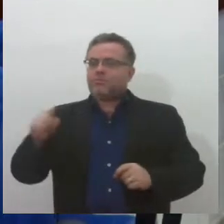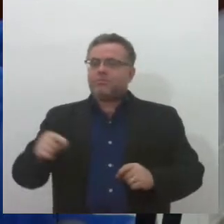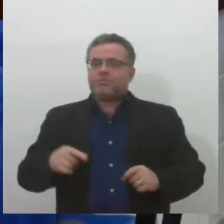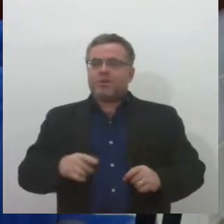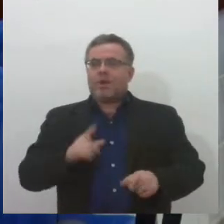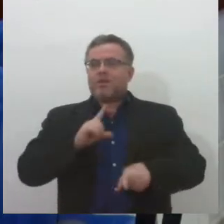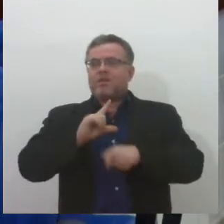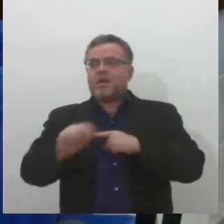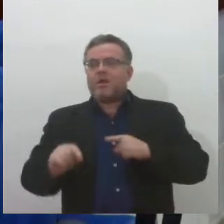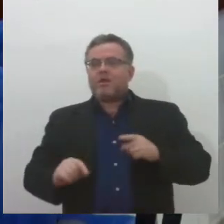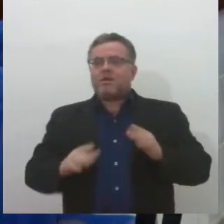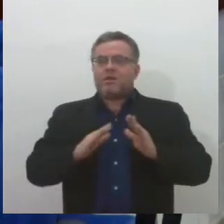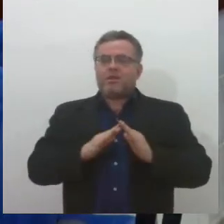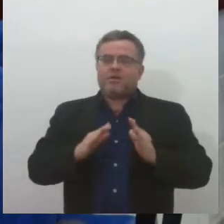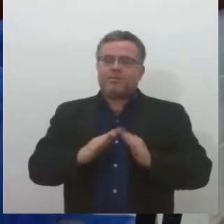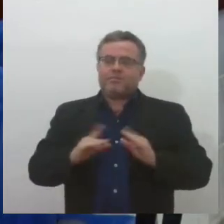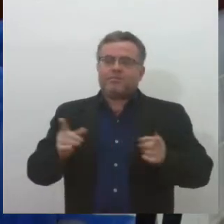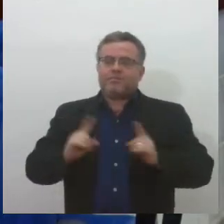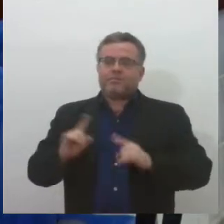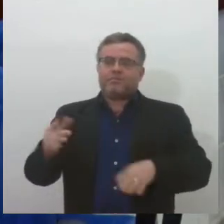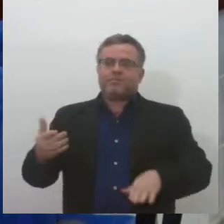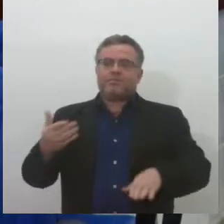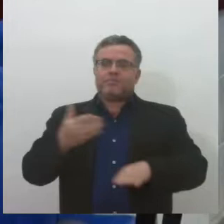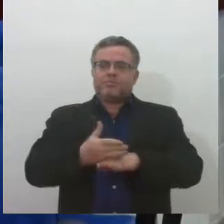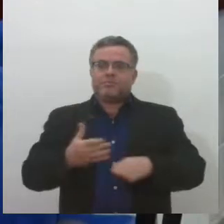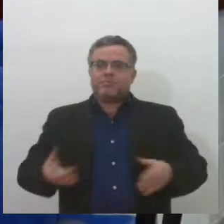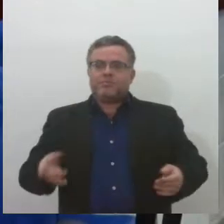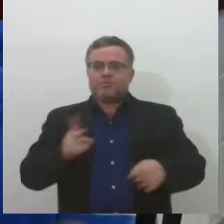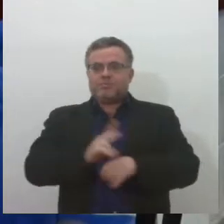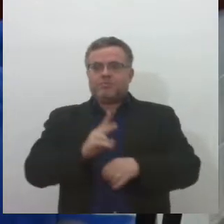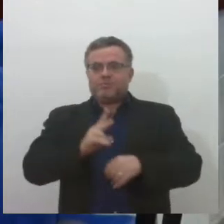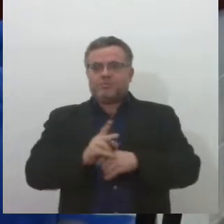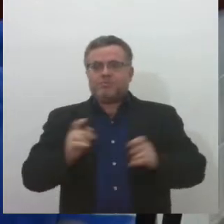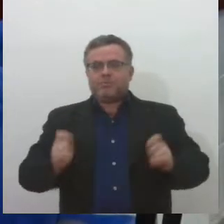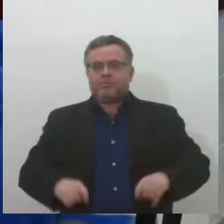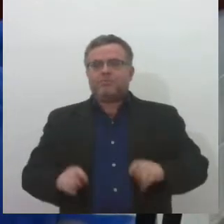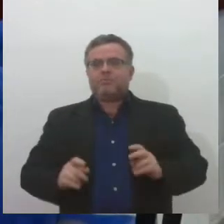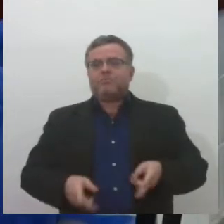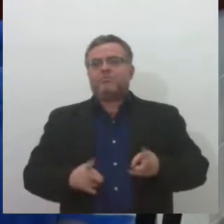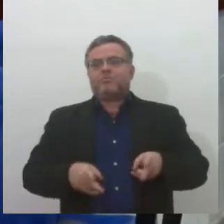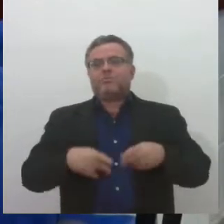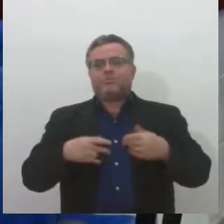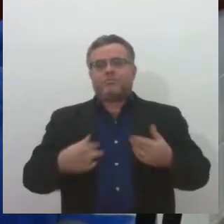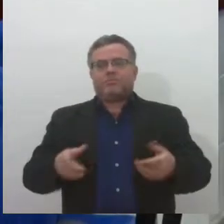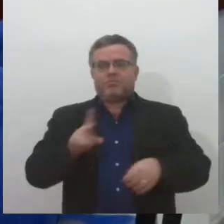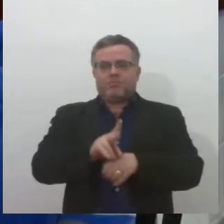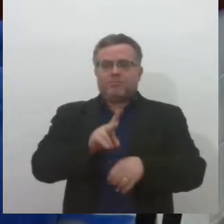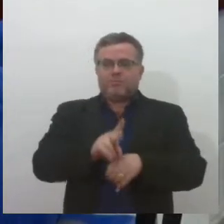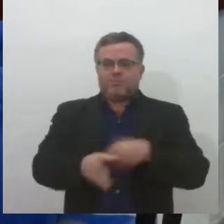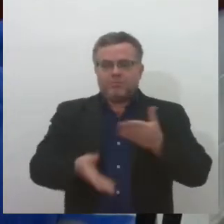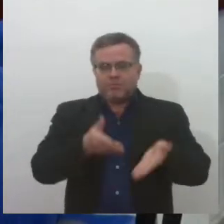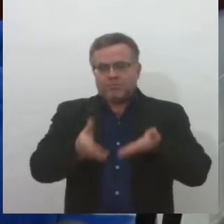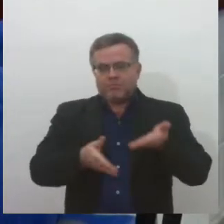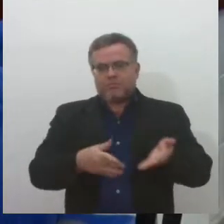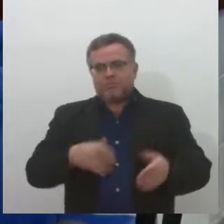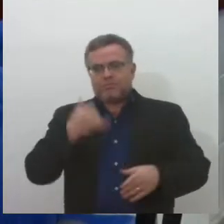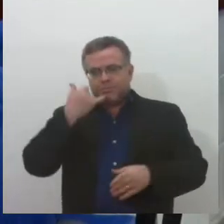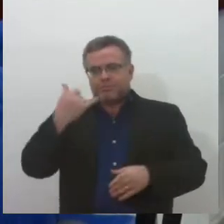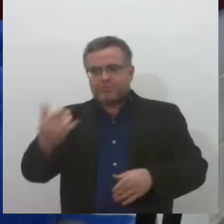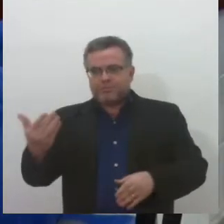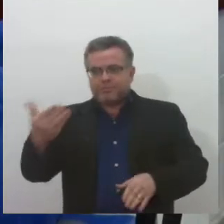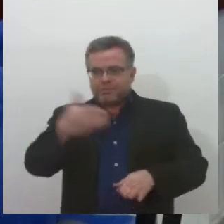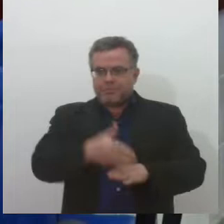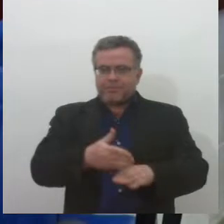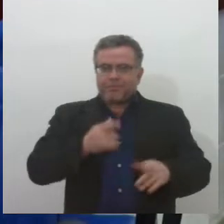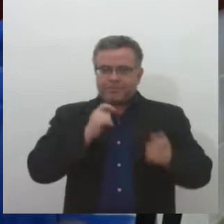casa porque ela tá no resguardo a gente precisa cuidar dela também né ela se sente Cuidado então já liga para gente a gente